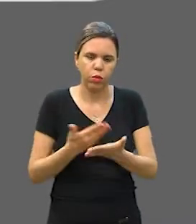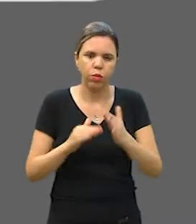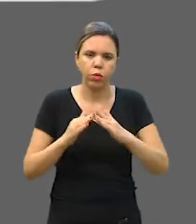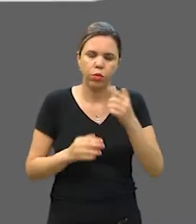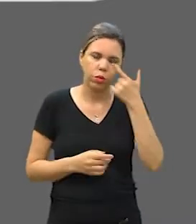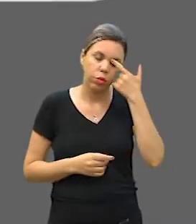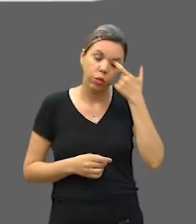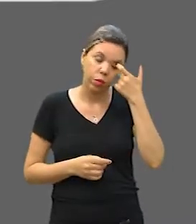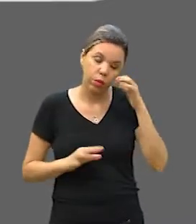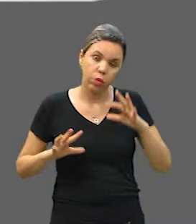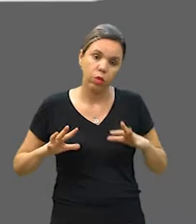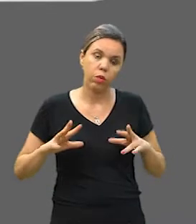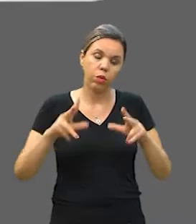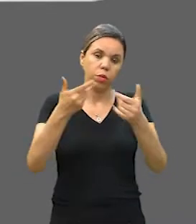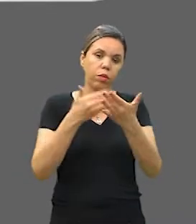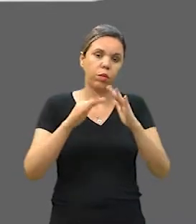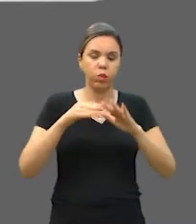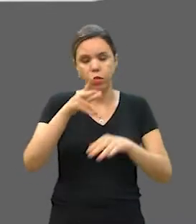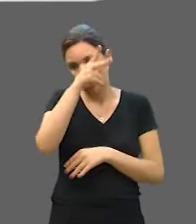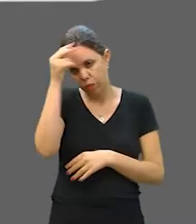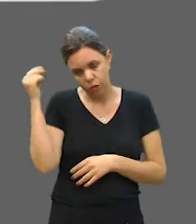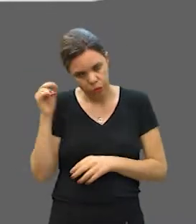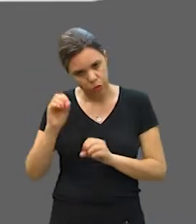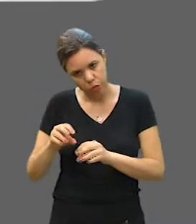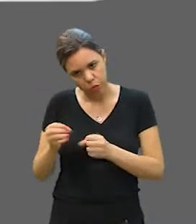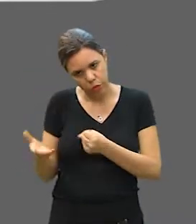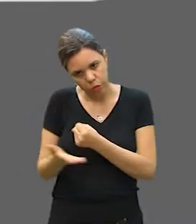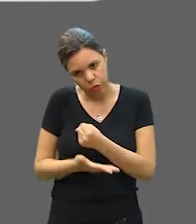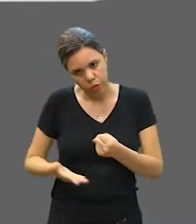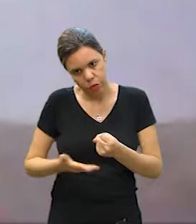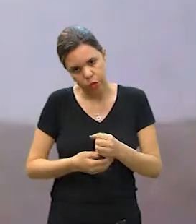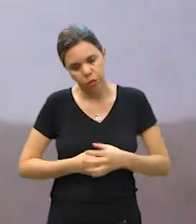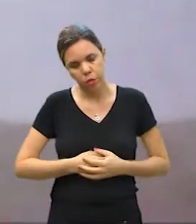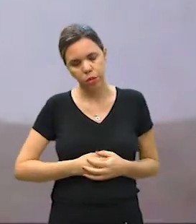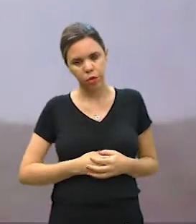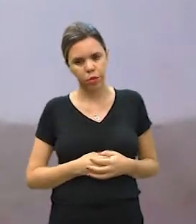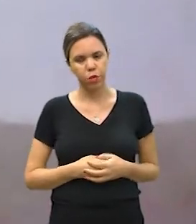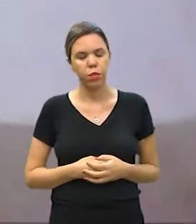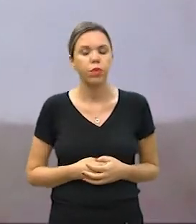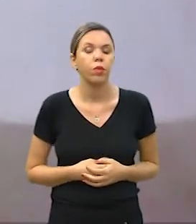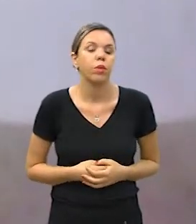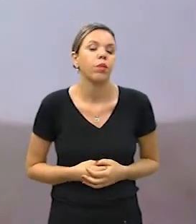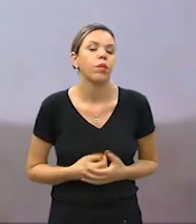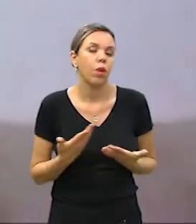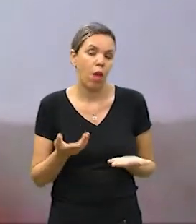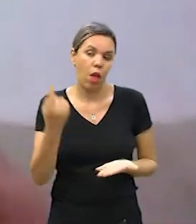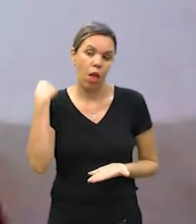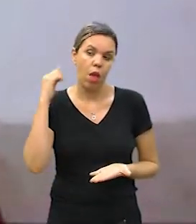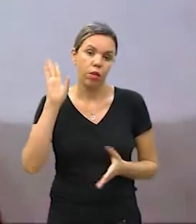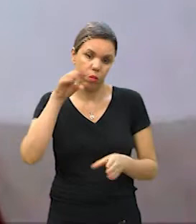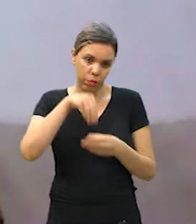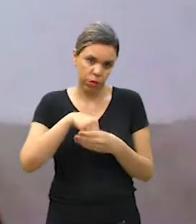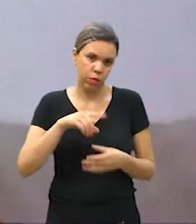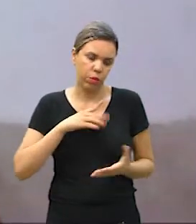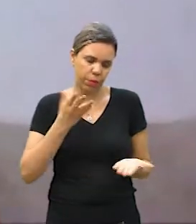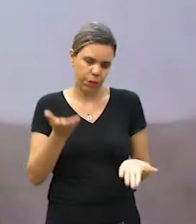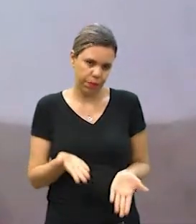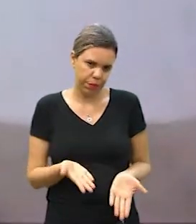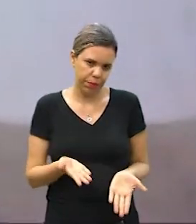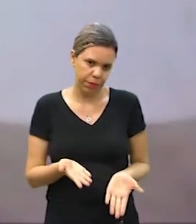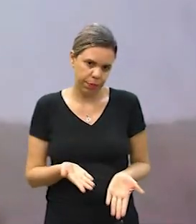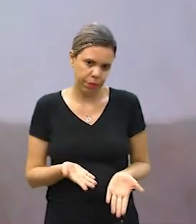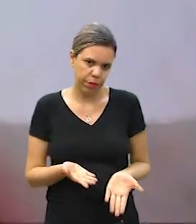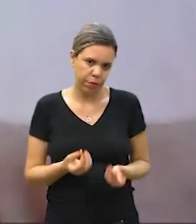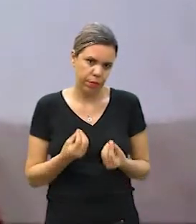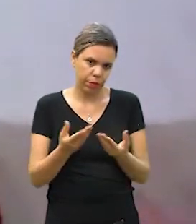ambiente escolar e todas as escolas públicas de educação base. Então, quer dizer, isso aí já era previsto, isso